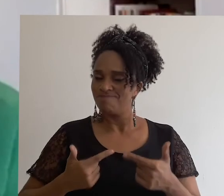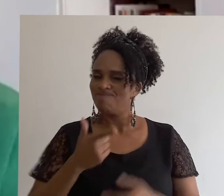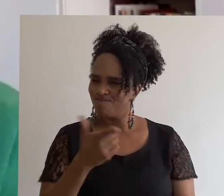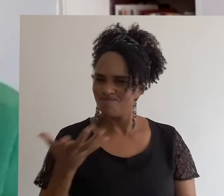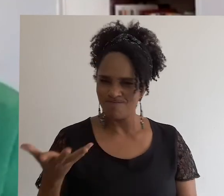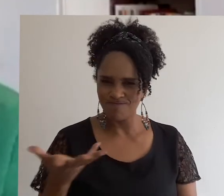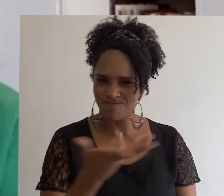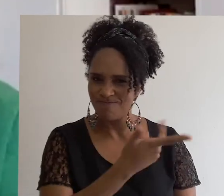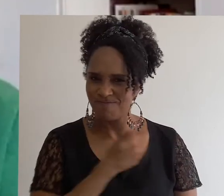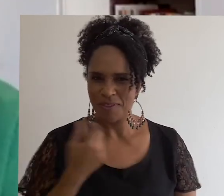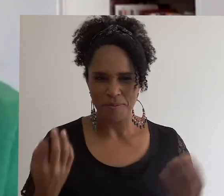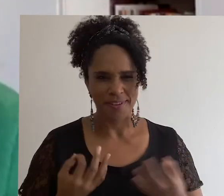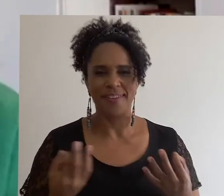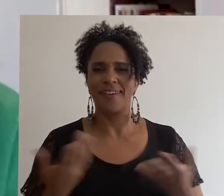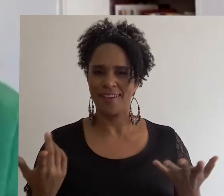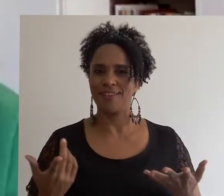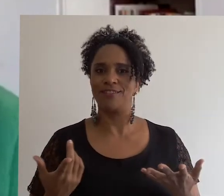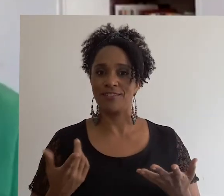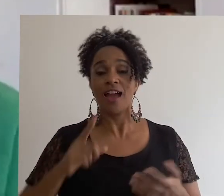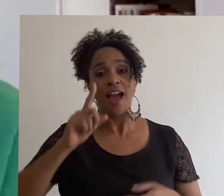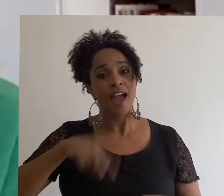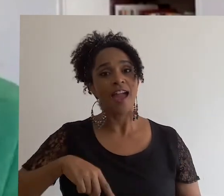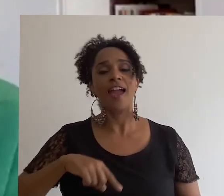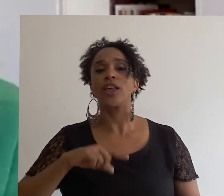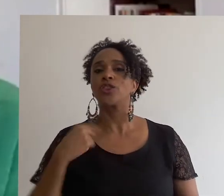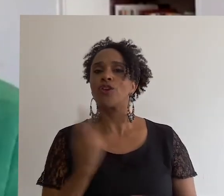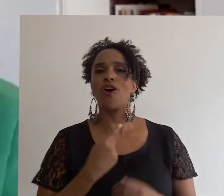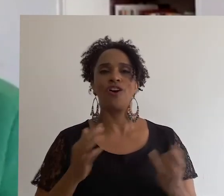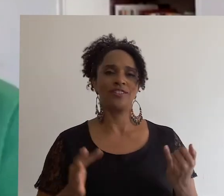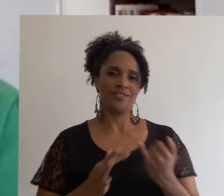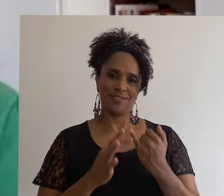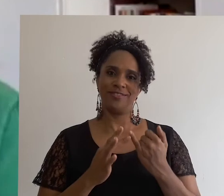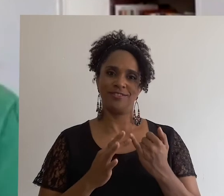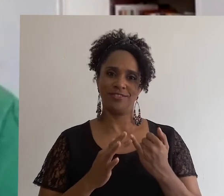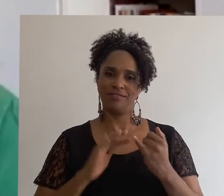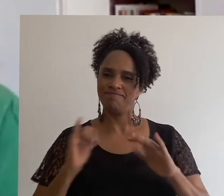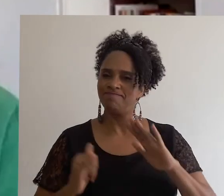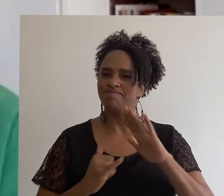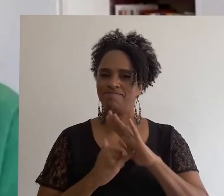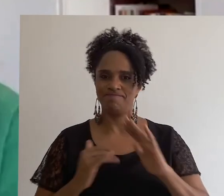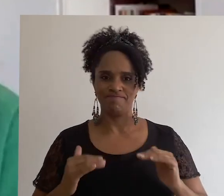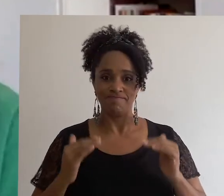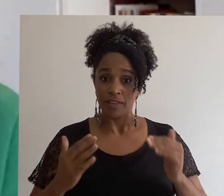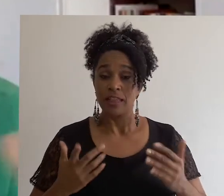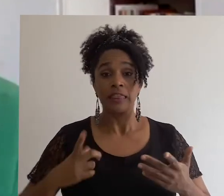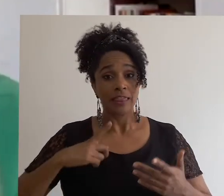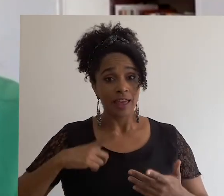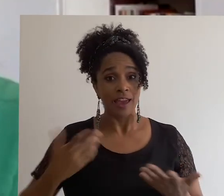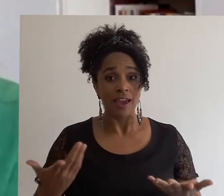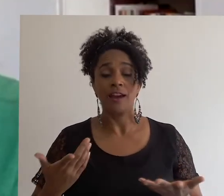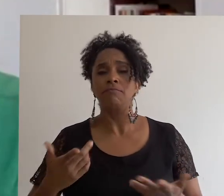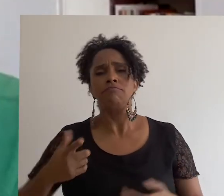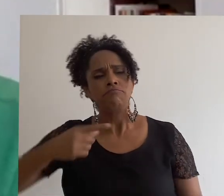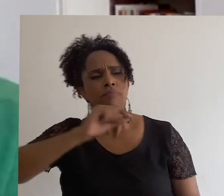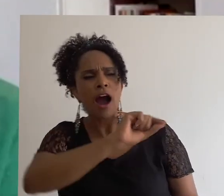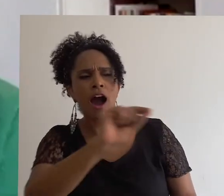uma diferença extrema para a institucionalidade. E também abrimos canais específicos,